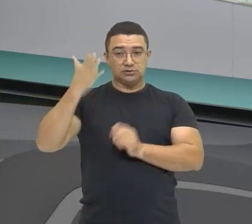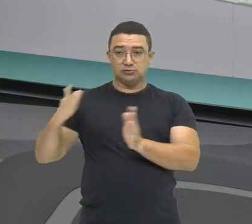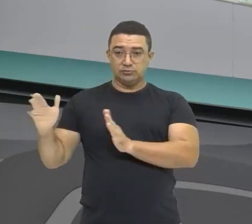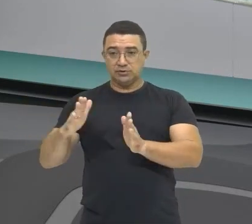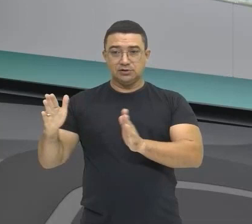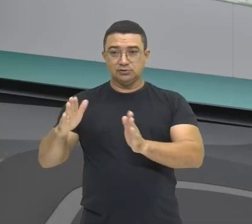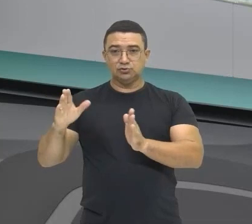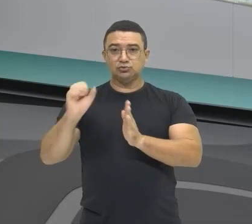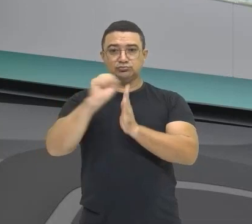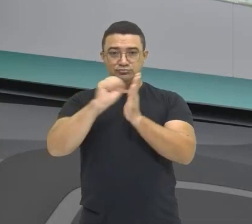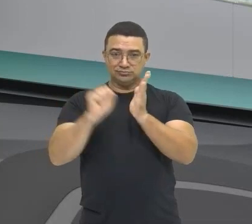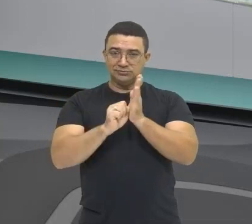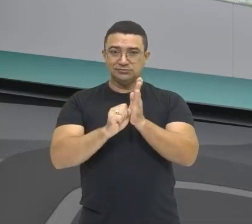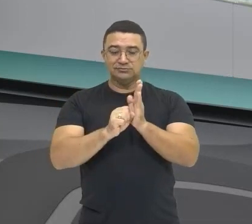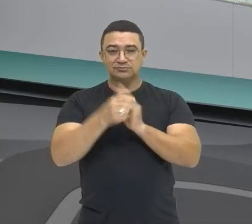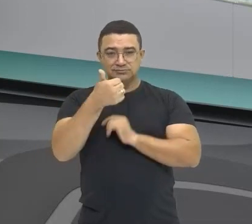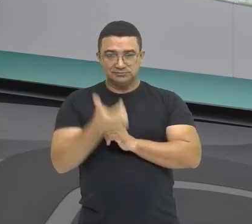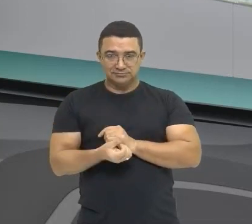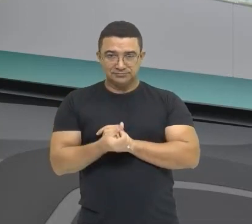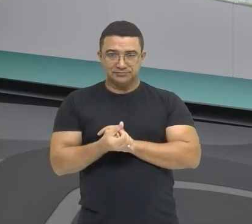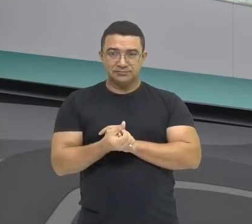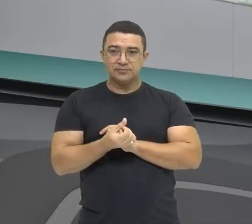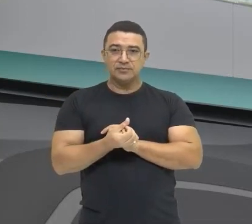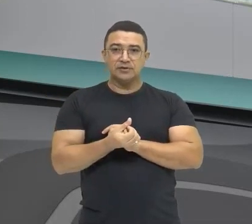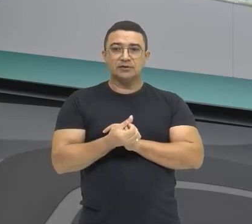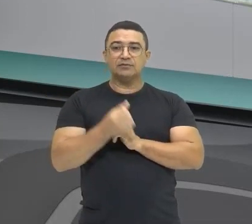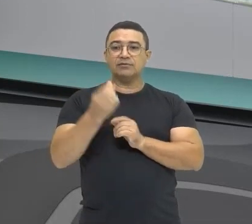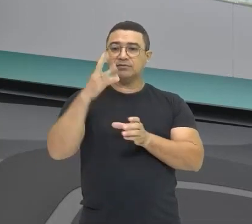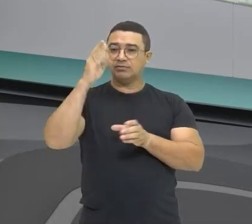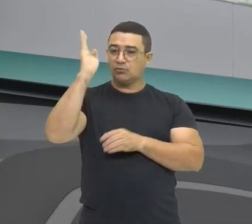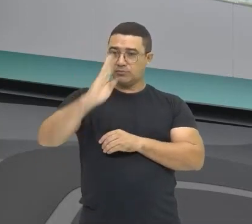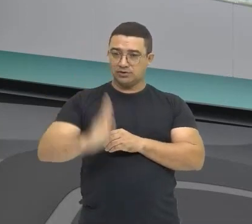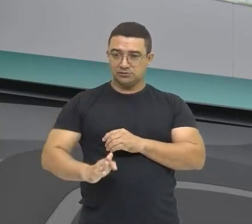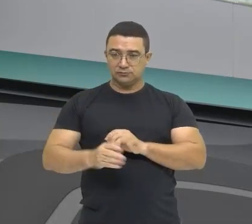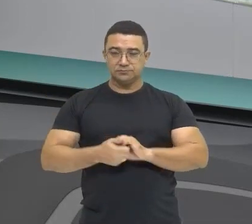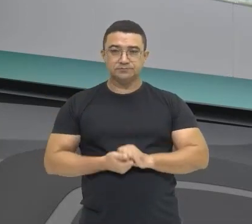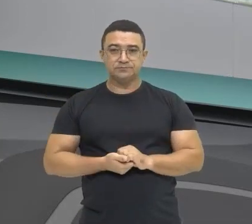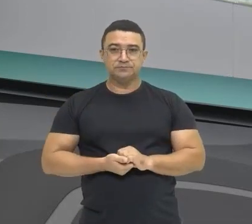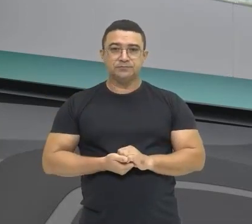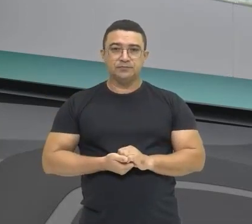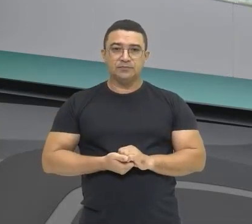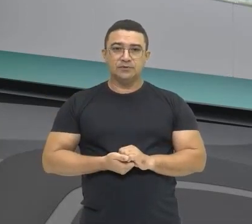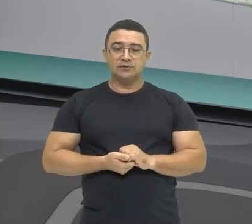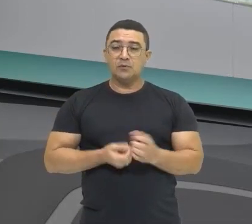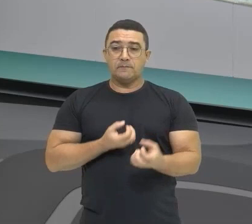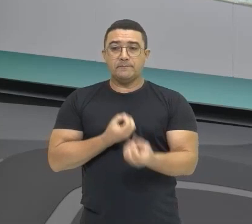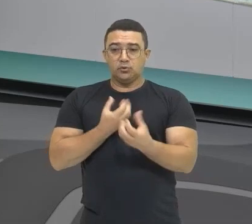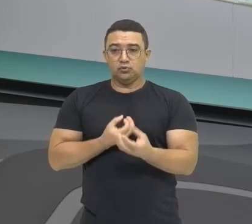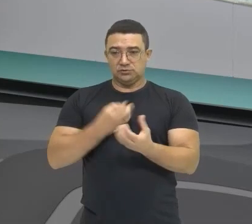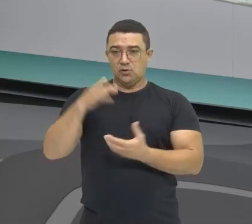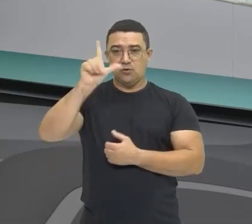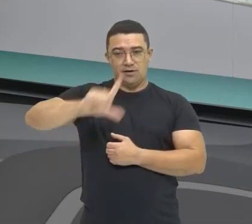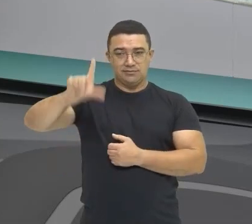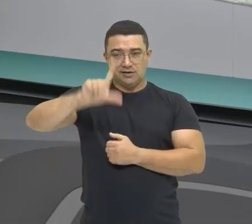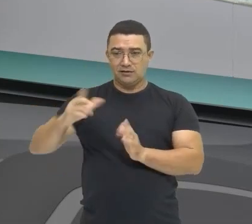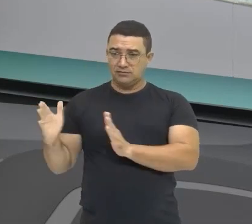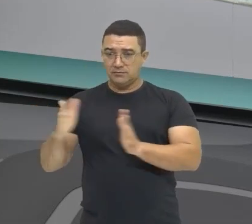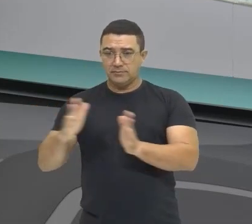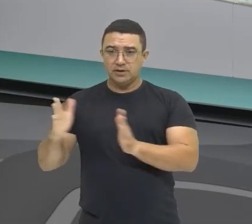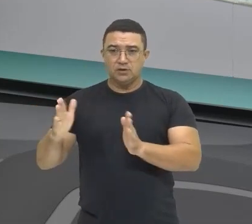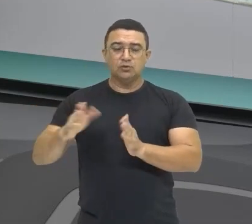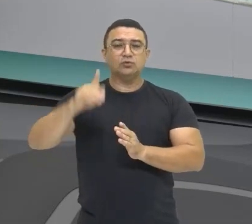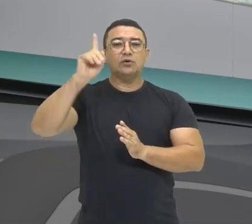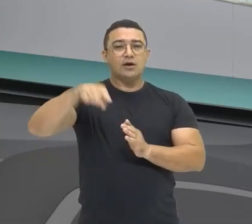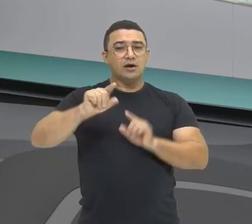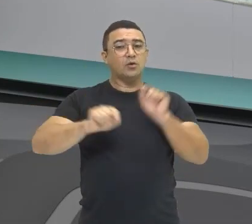durante o século XVI no Brasil, e esta produção literária, esse período,